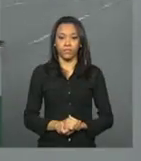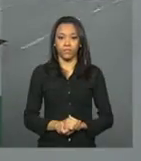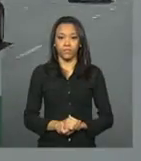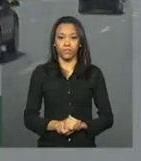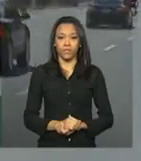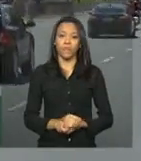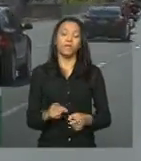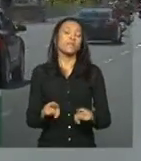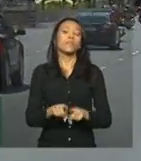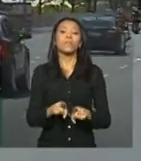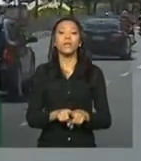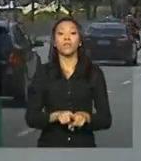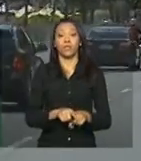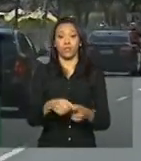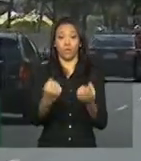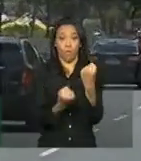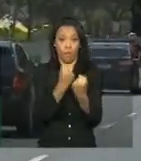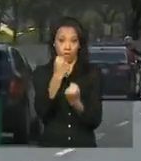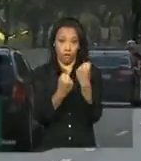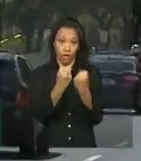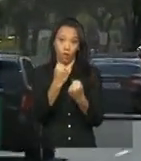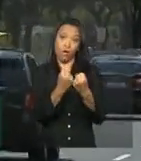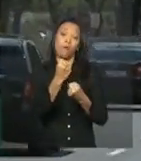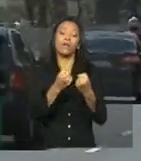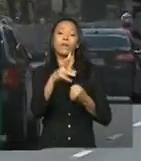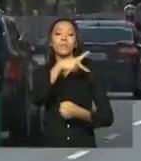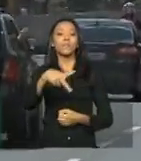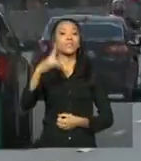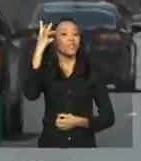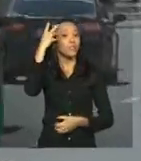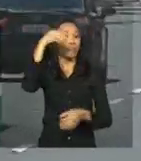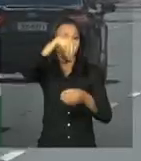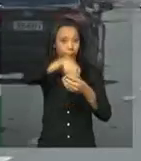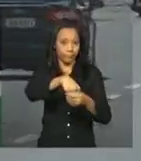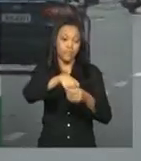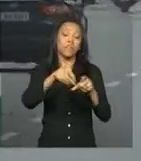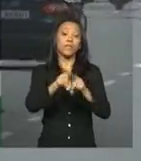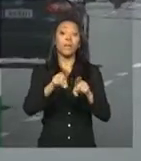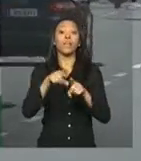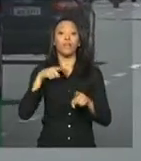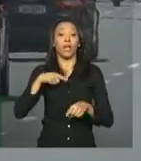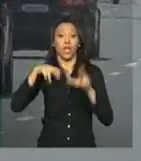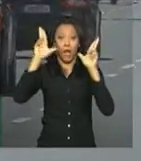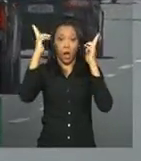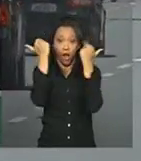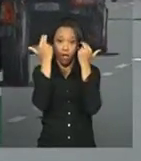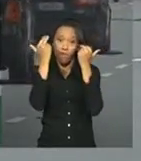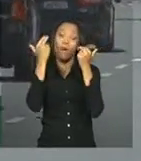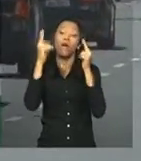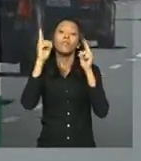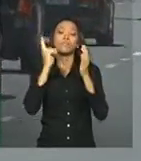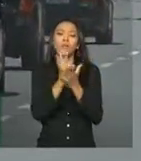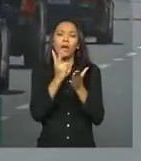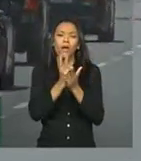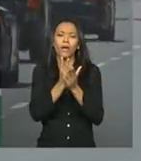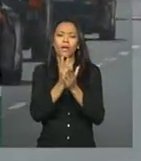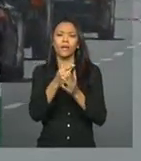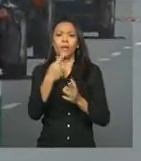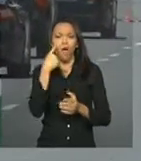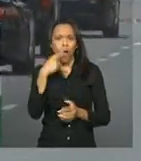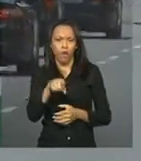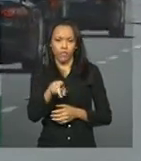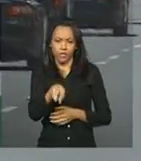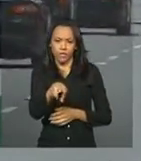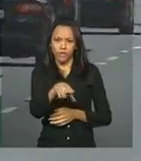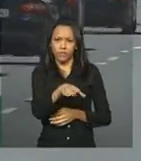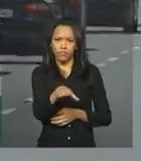E além do carro oficial, o Luciano, participam dessa cerimônia de posse também a cavalaria da Guarda Presidencial. A presidenta está acenando, olha lá. Olha